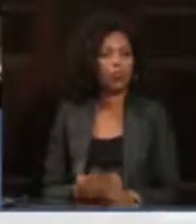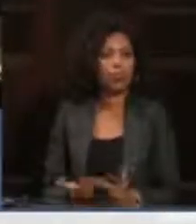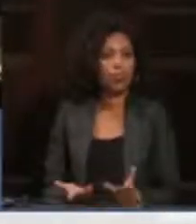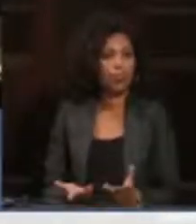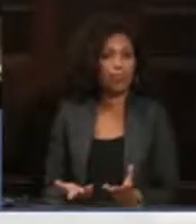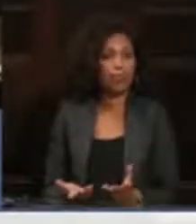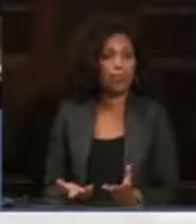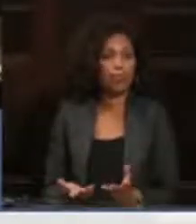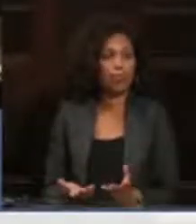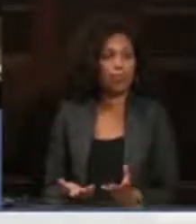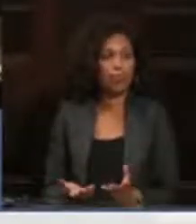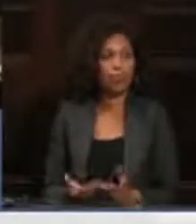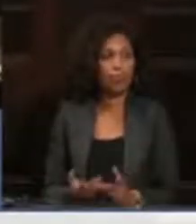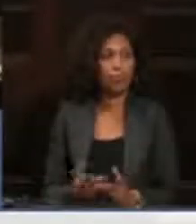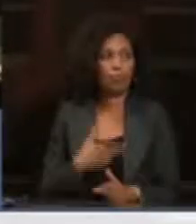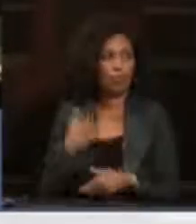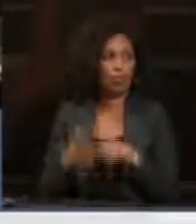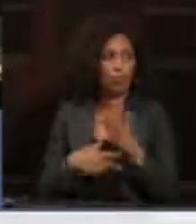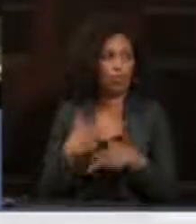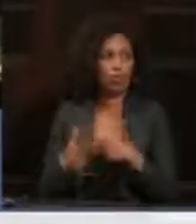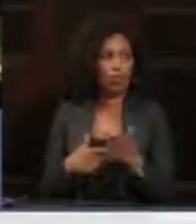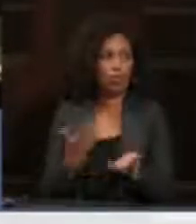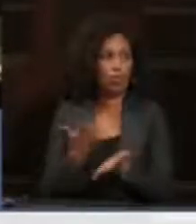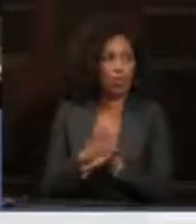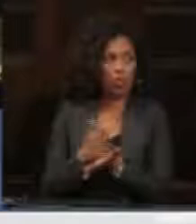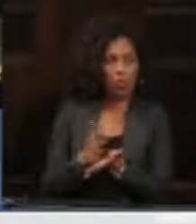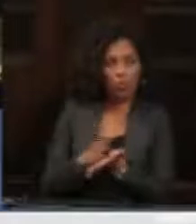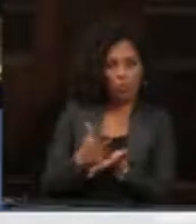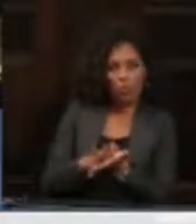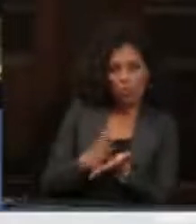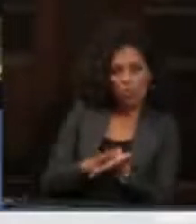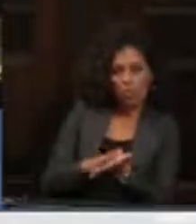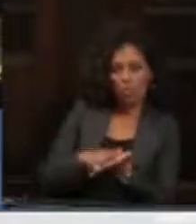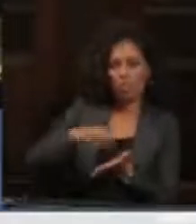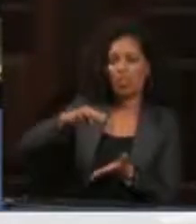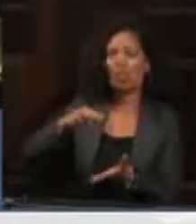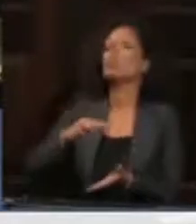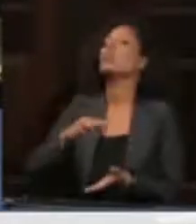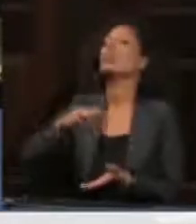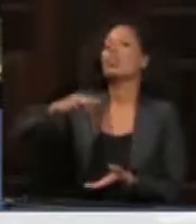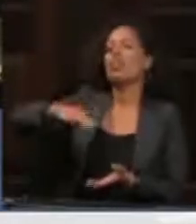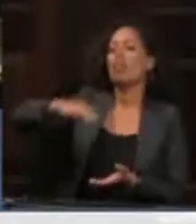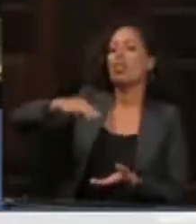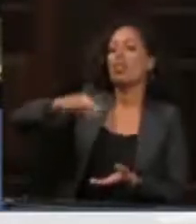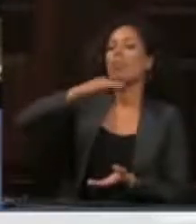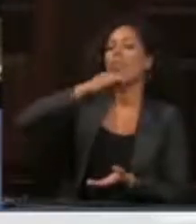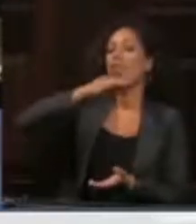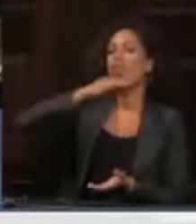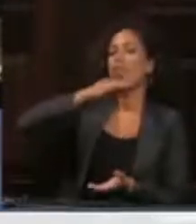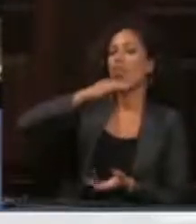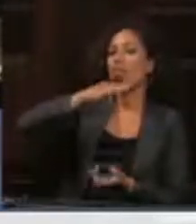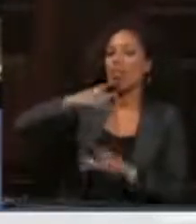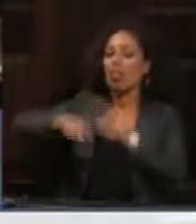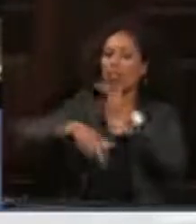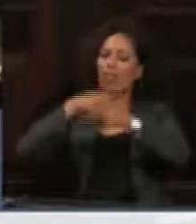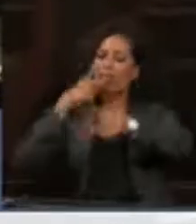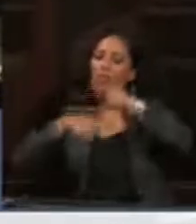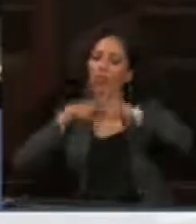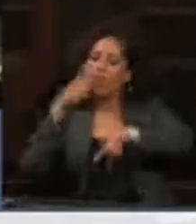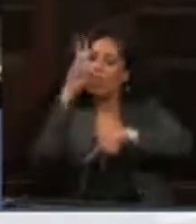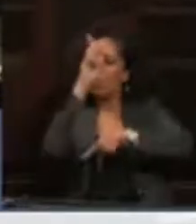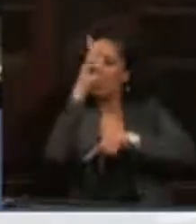E, parafraseando aí o samba da Mangueira, contando a história que a